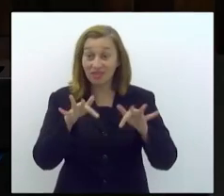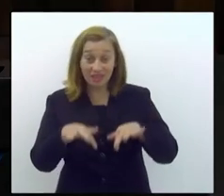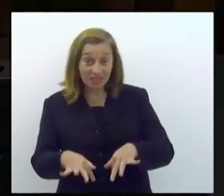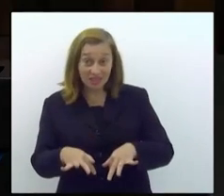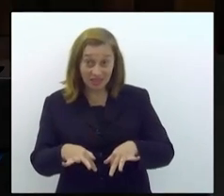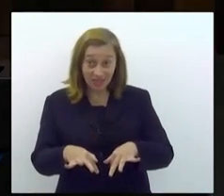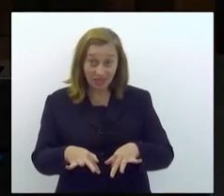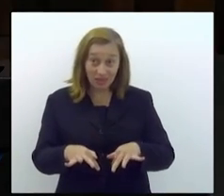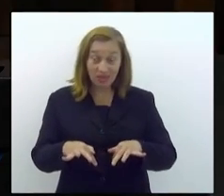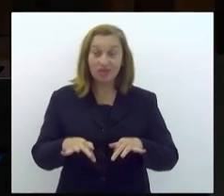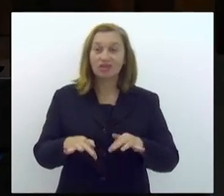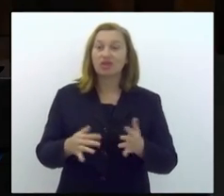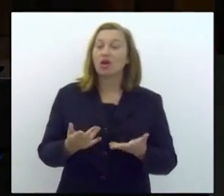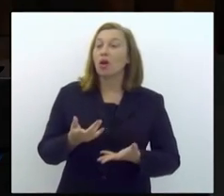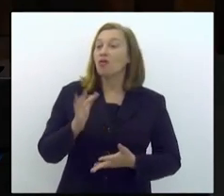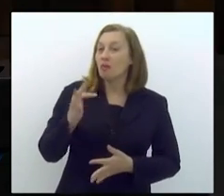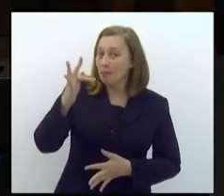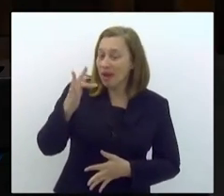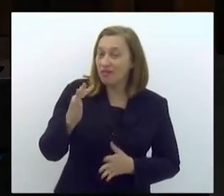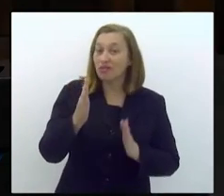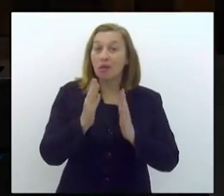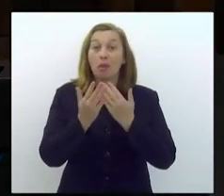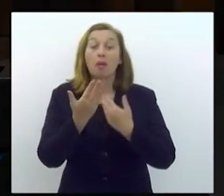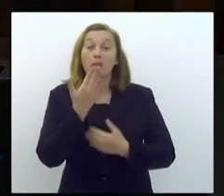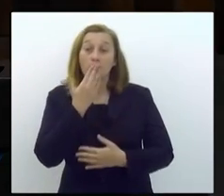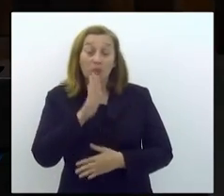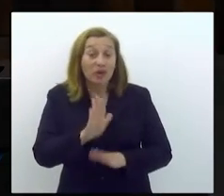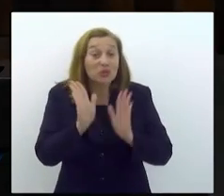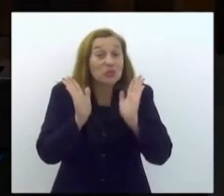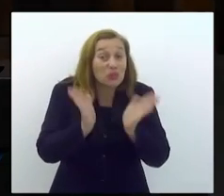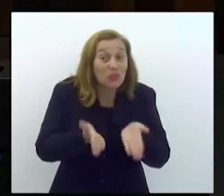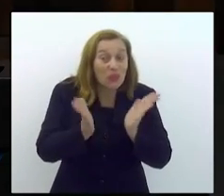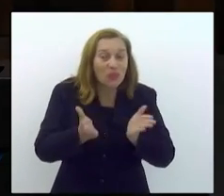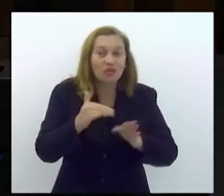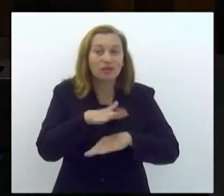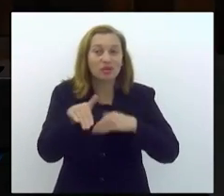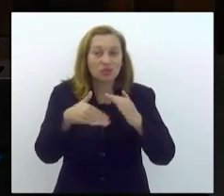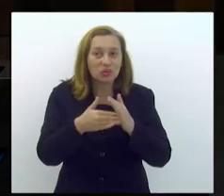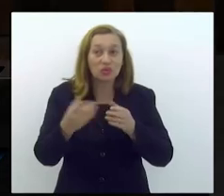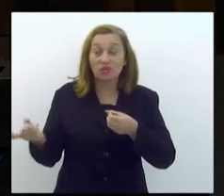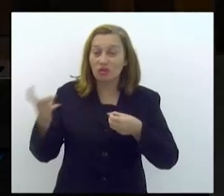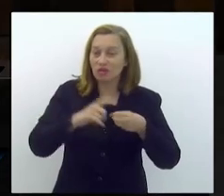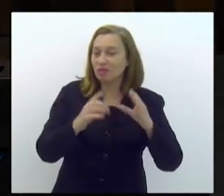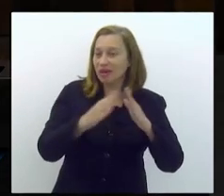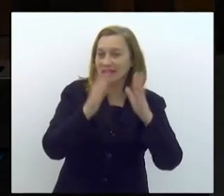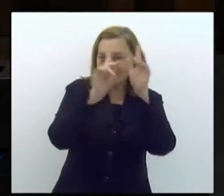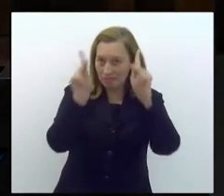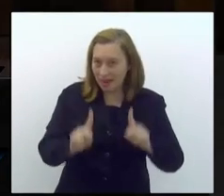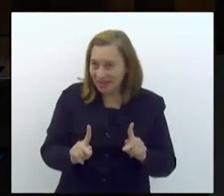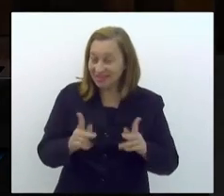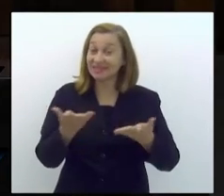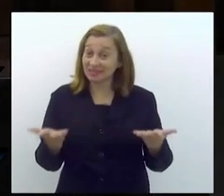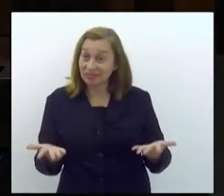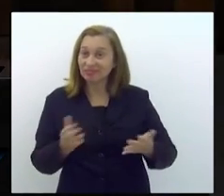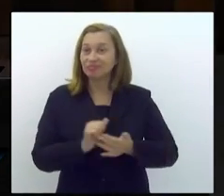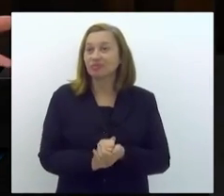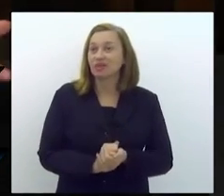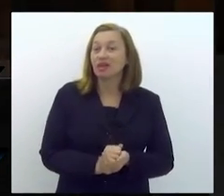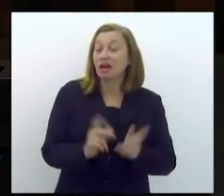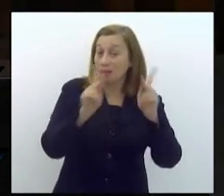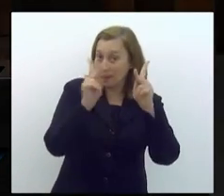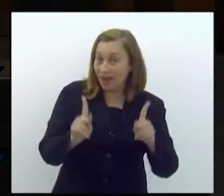aqui o expediente hoje prometo que serei breve para todos e voltarmos para nossas casas em paz em paz numa situação